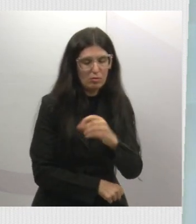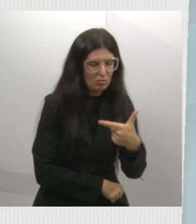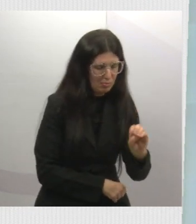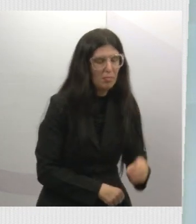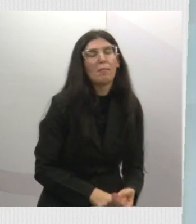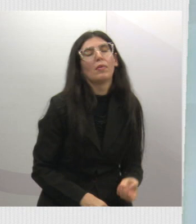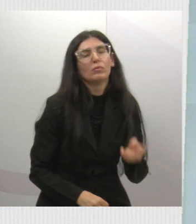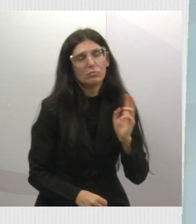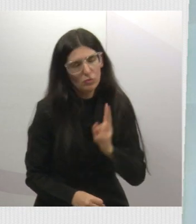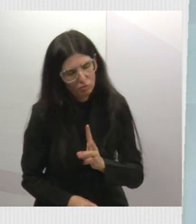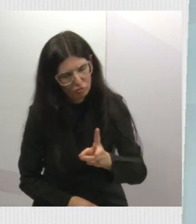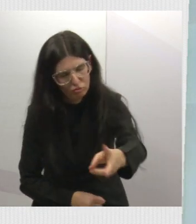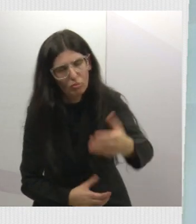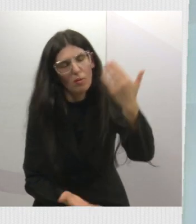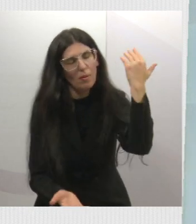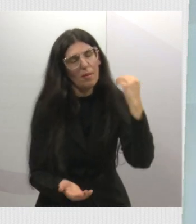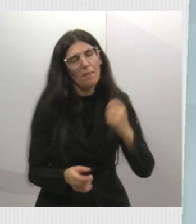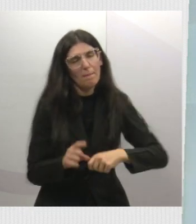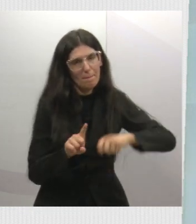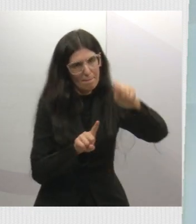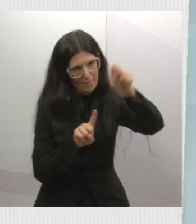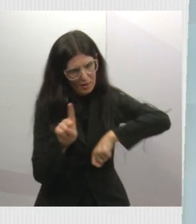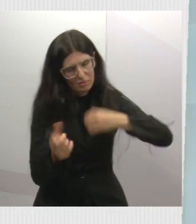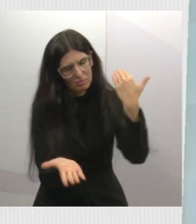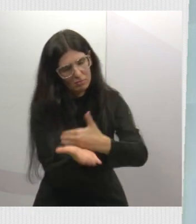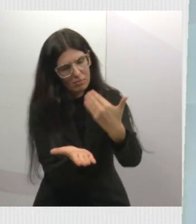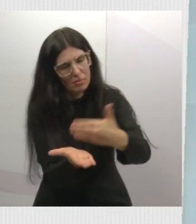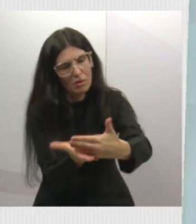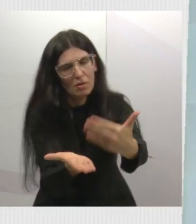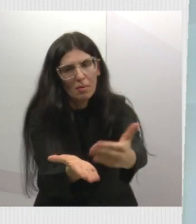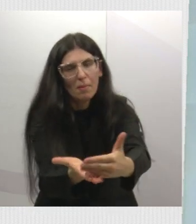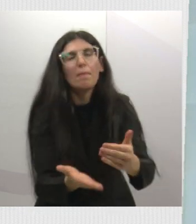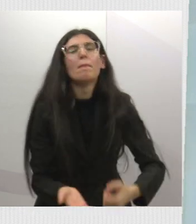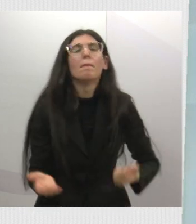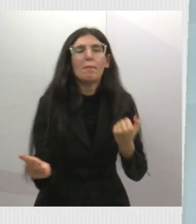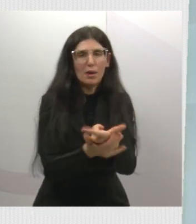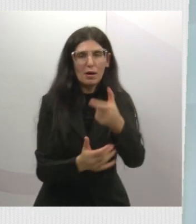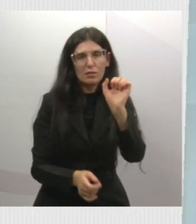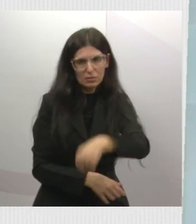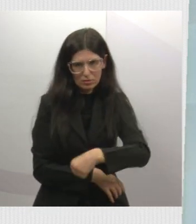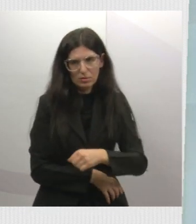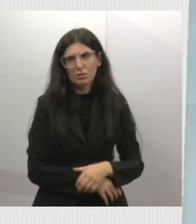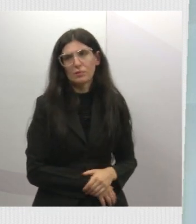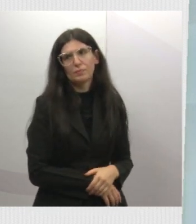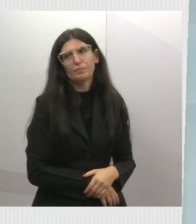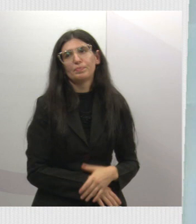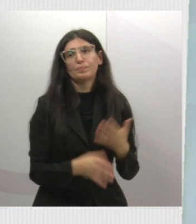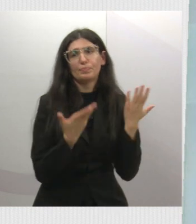decorrer do exercício, que não está contando nesse percentual. Aqui está pelo valor liquidado.